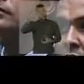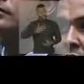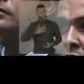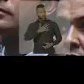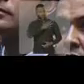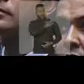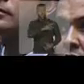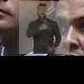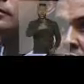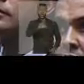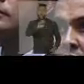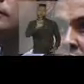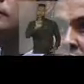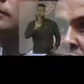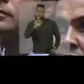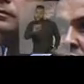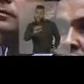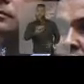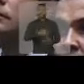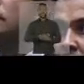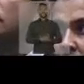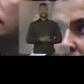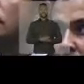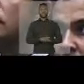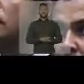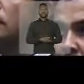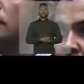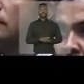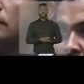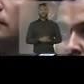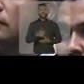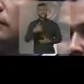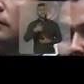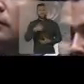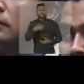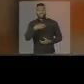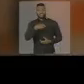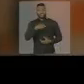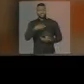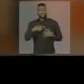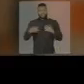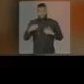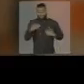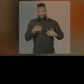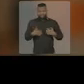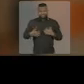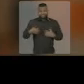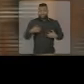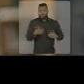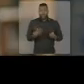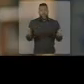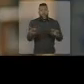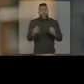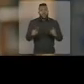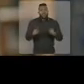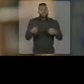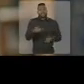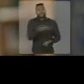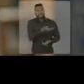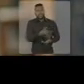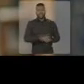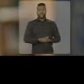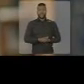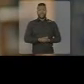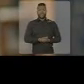memória do coronel Carlos Alberto Brilhante Ustra. Eu me senti derrotada, sabe? Você não pode